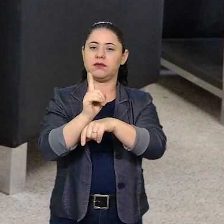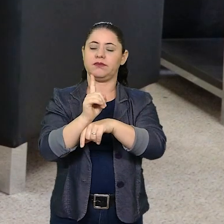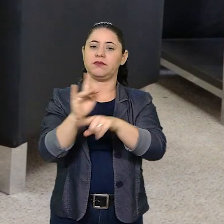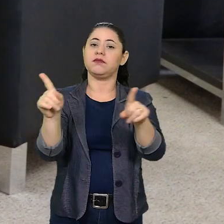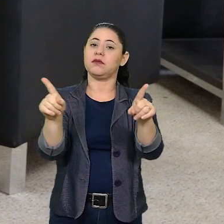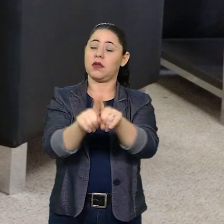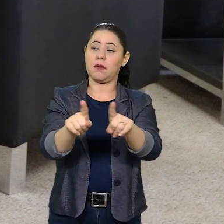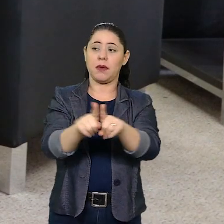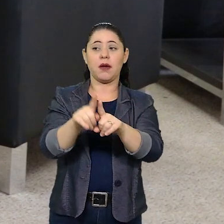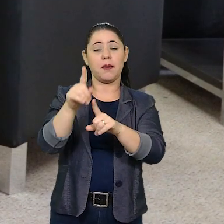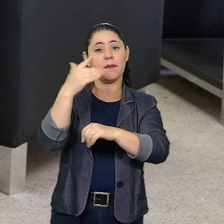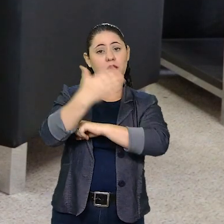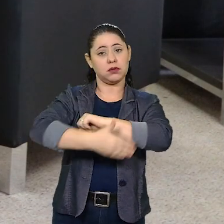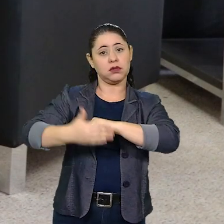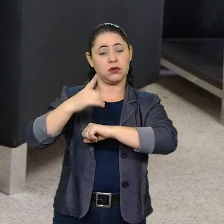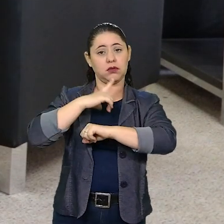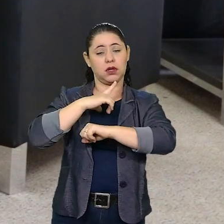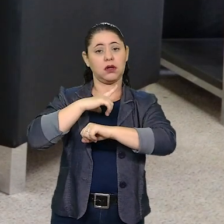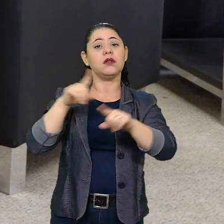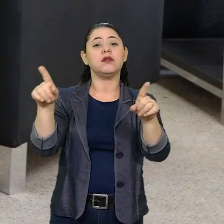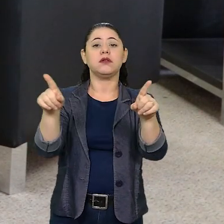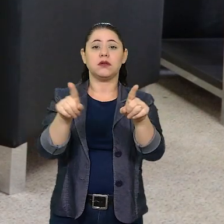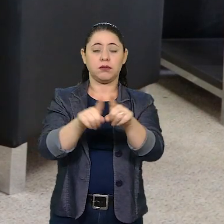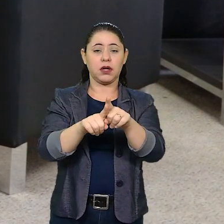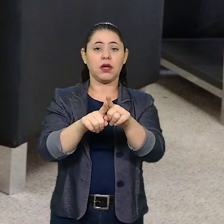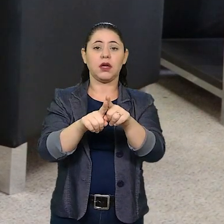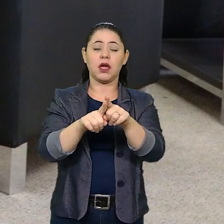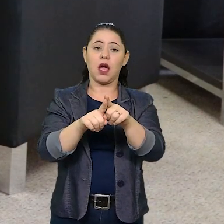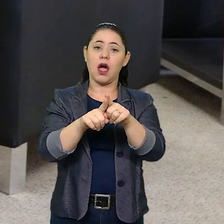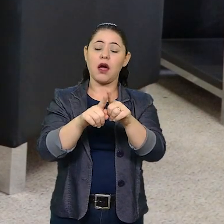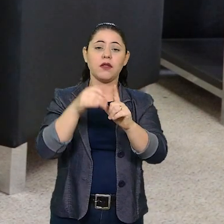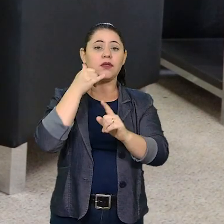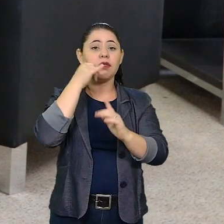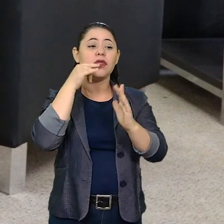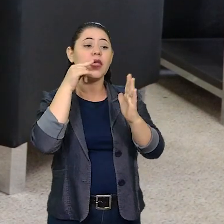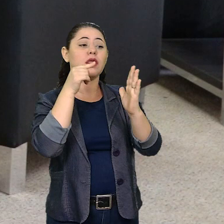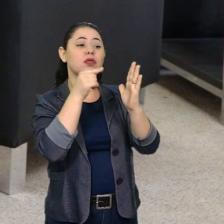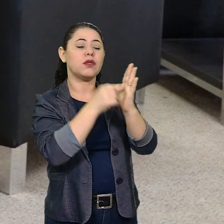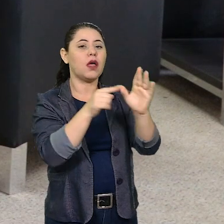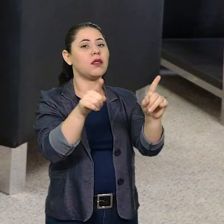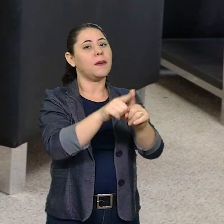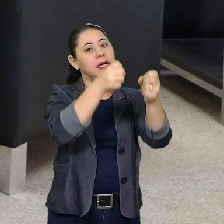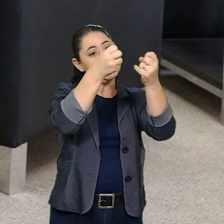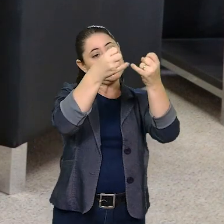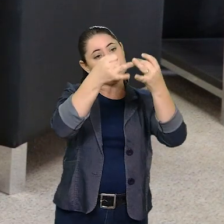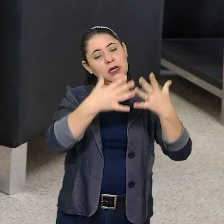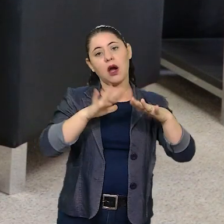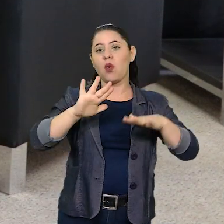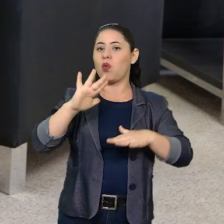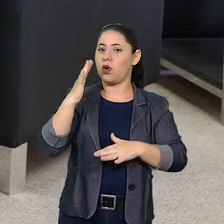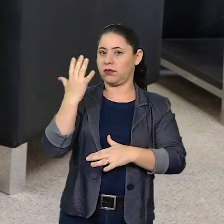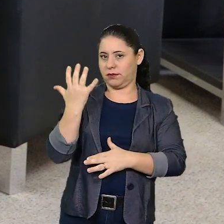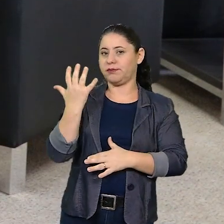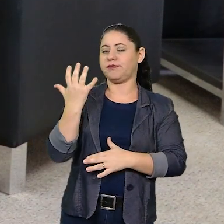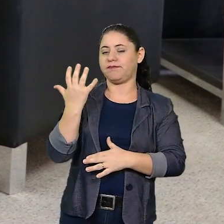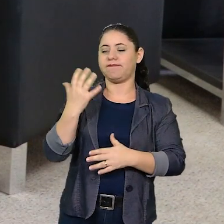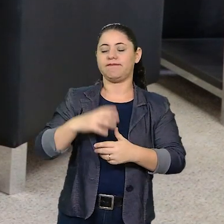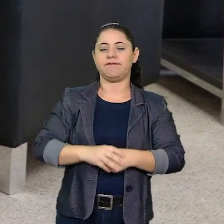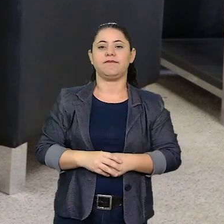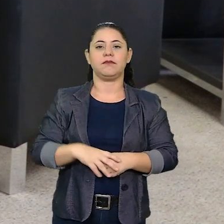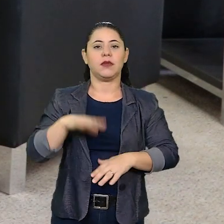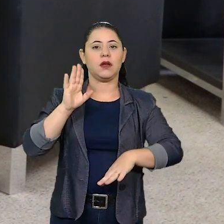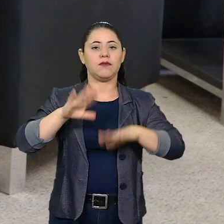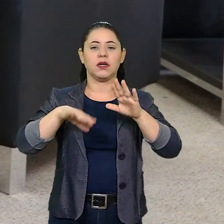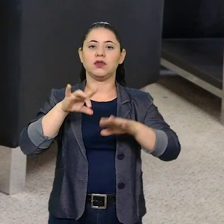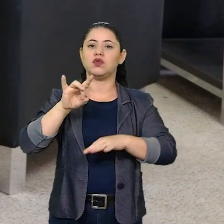mecanismos para se autoproteger e, inclusive, para denunciar, para contar quando isso acontecer.